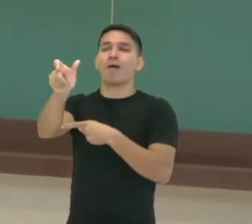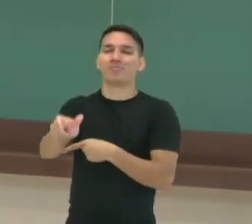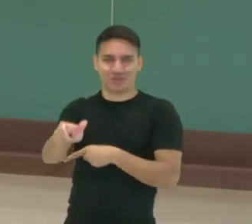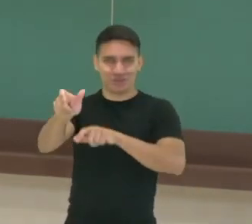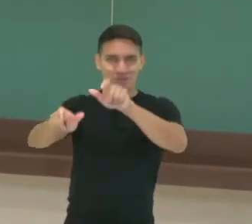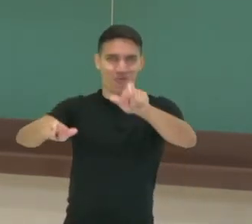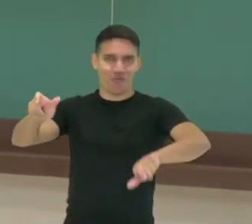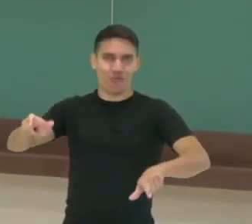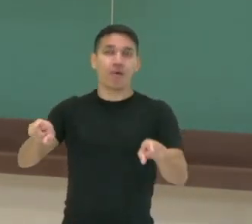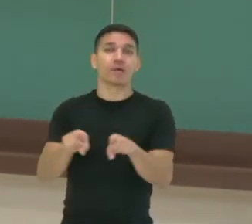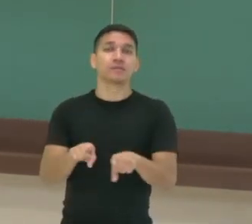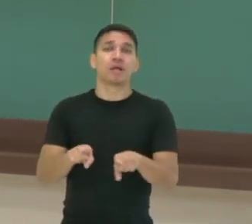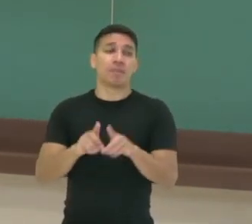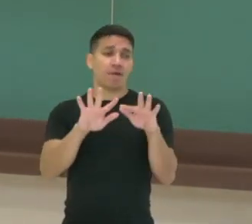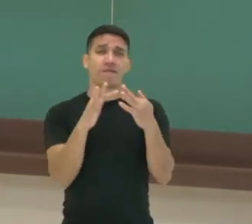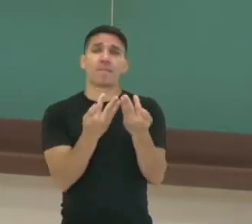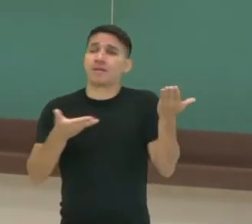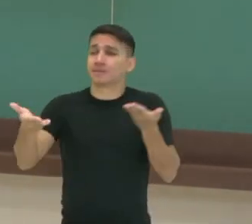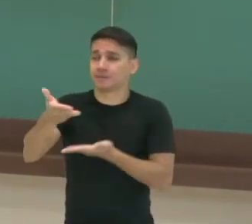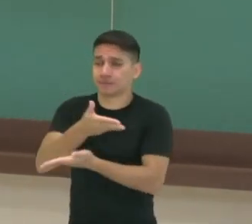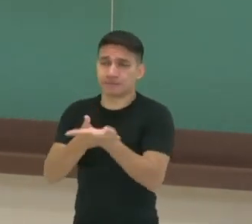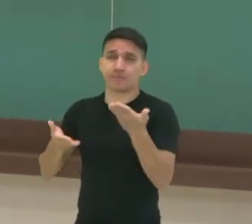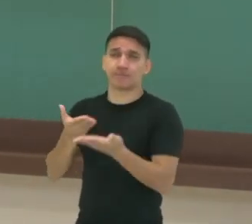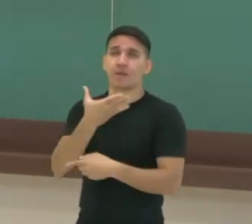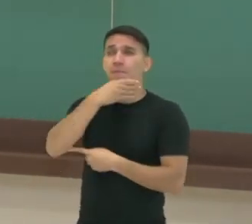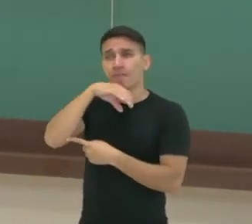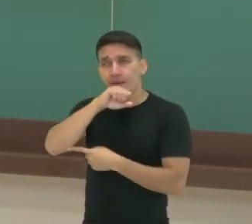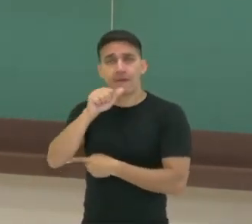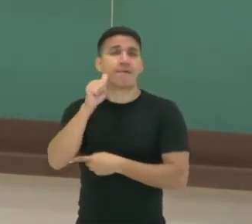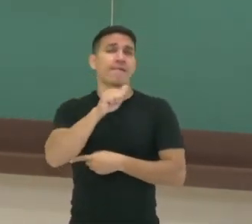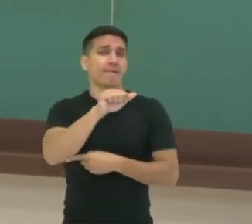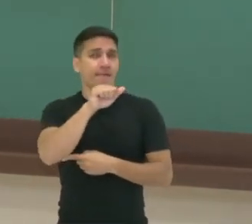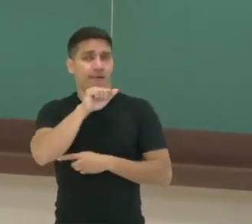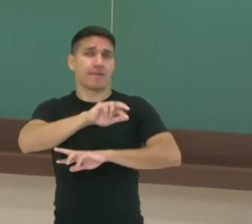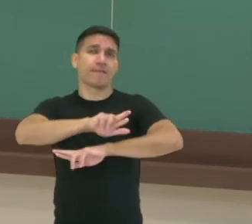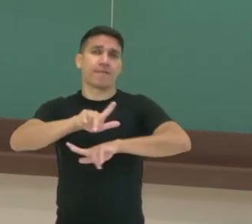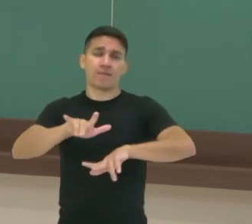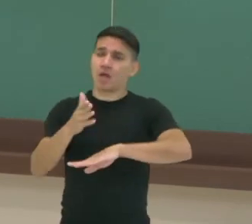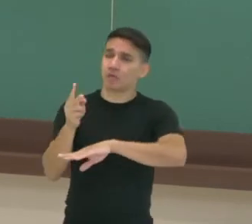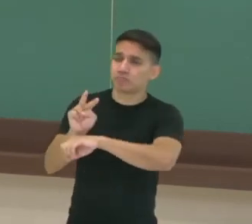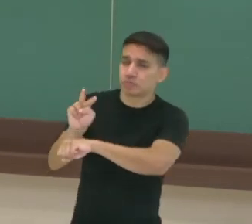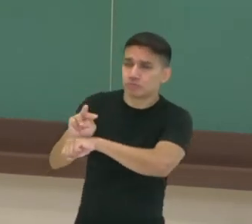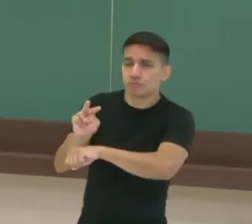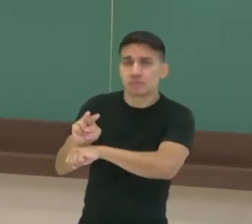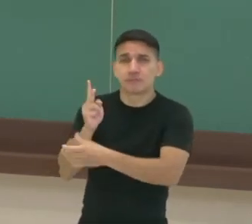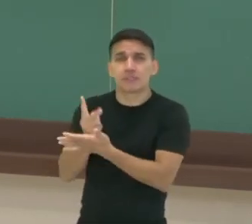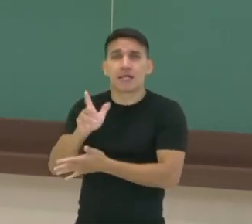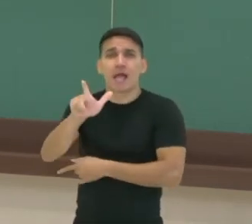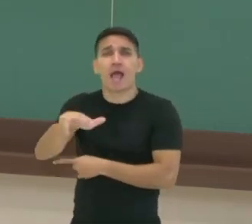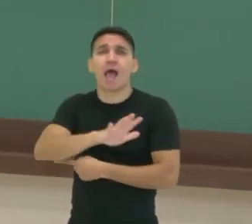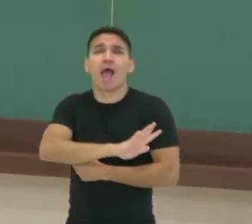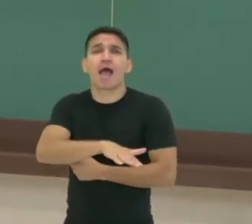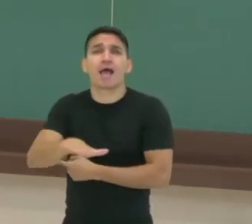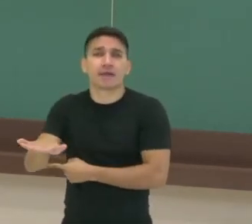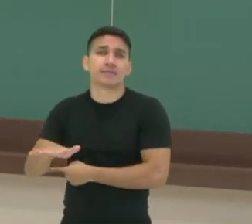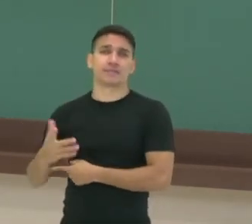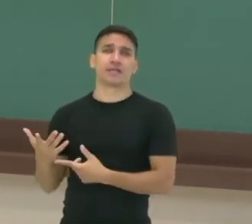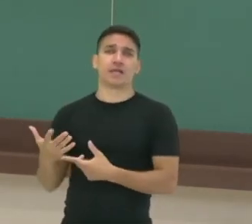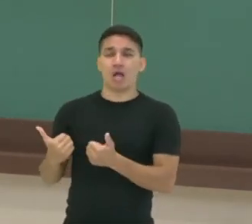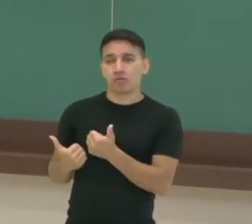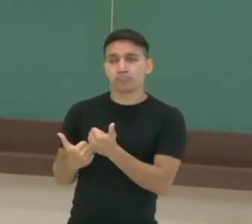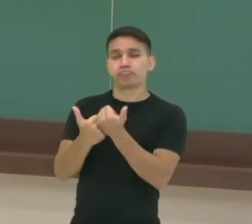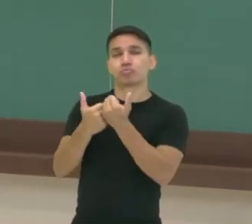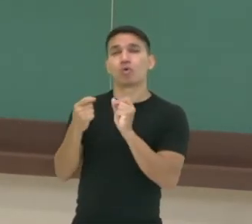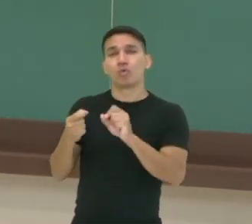pacientes como das suas famílias, da mãe, do pai, que vão acompanhar, que vão estar com essa criança em casa, auxiliando